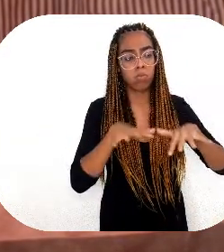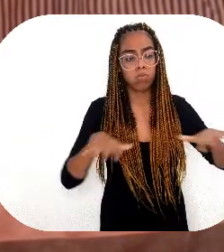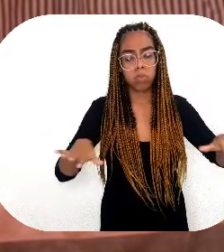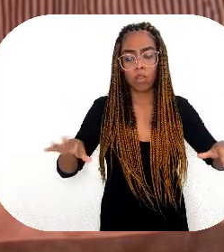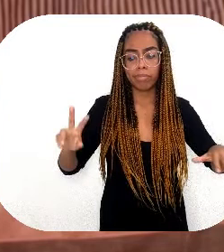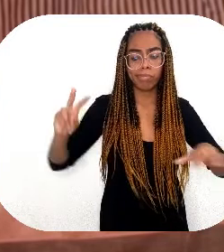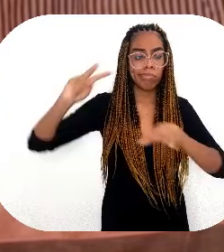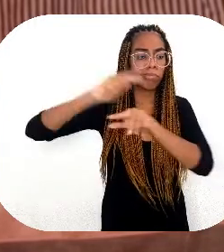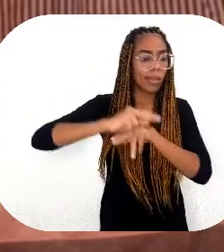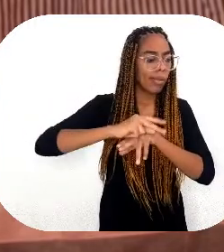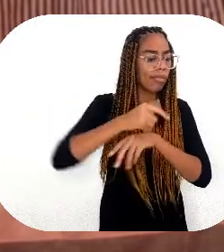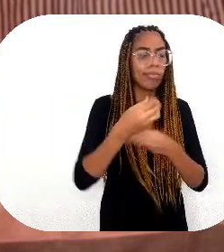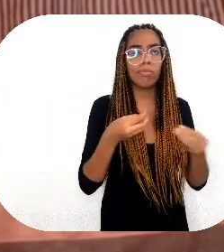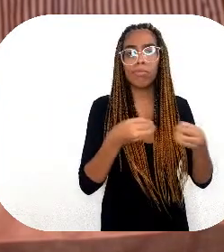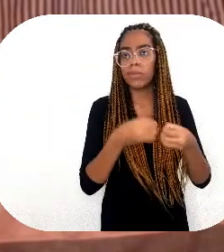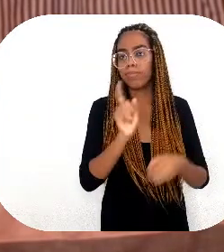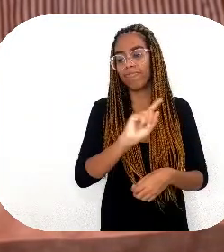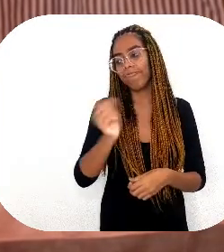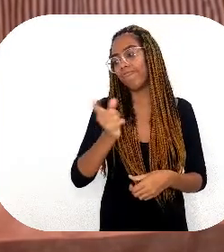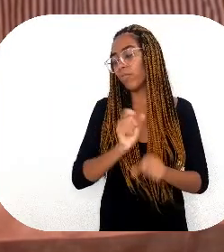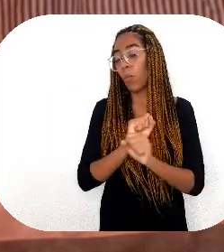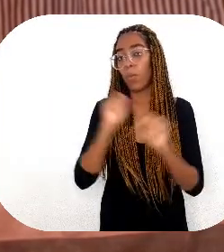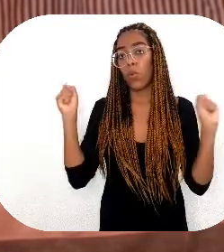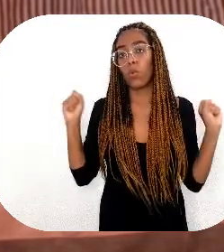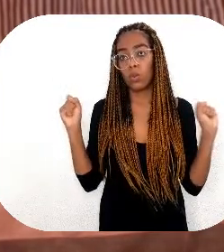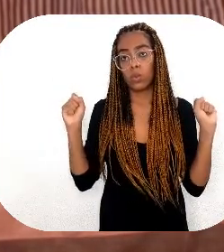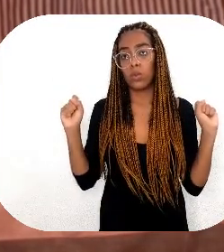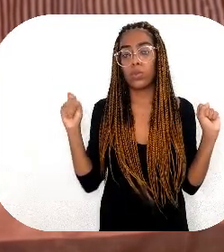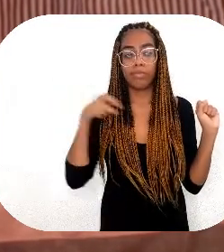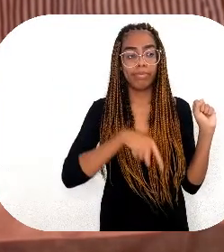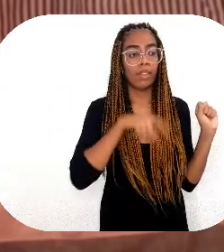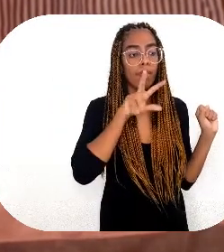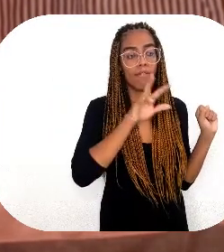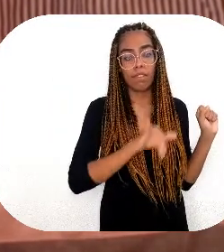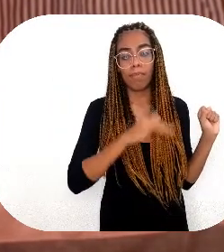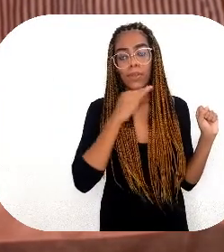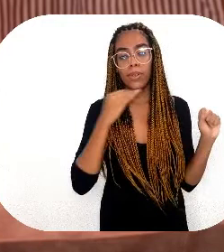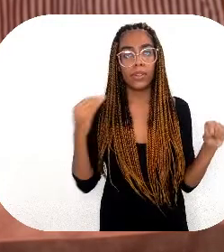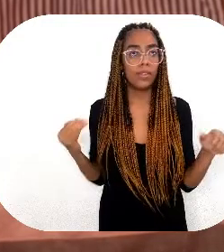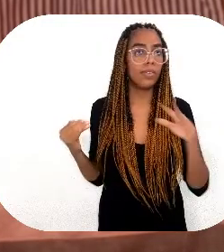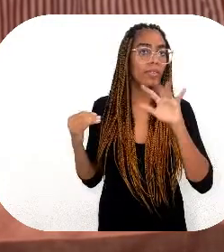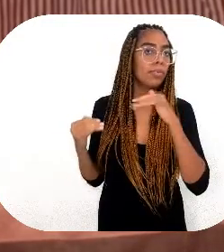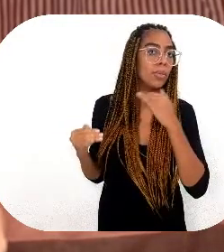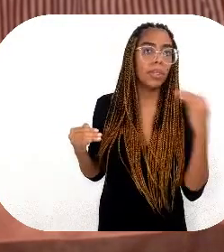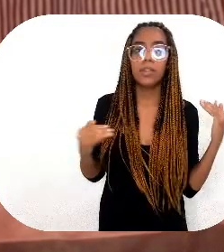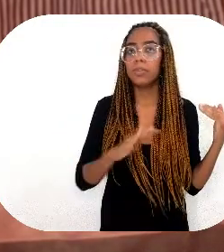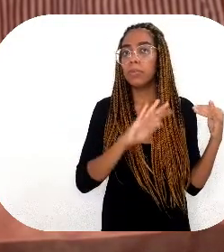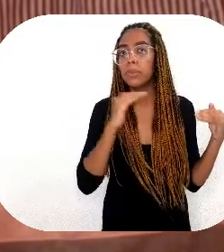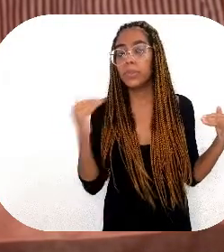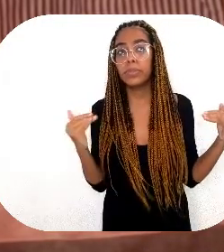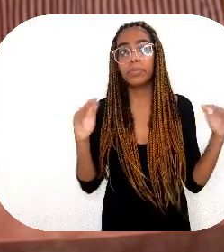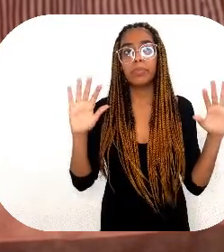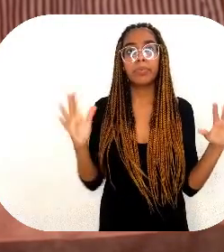arriscaria a chegar pertinho daquele lago? Esquece, pensaram todos, vai morrer. Nem um crocodilo, nem o